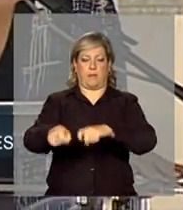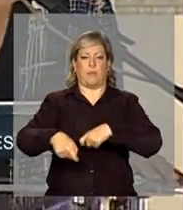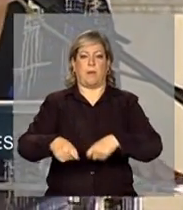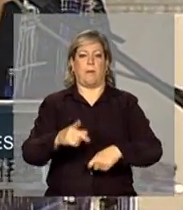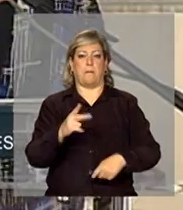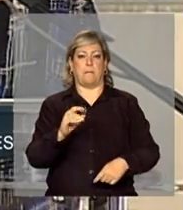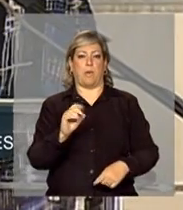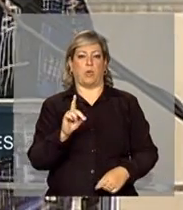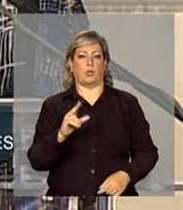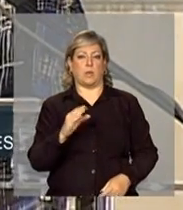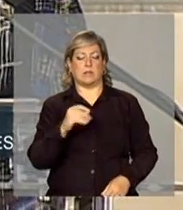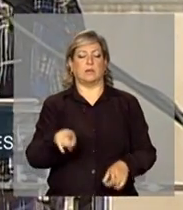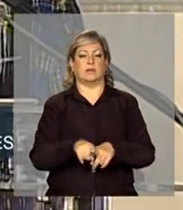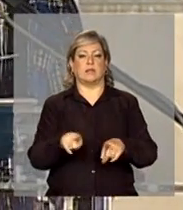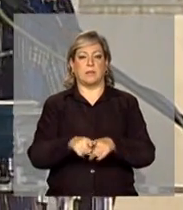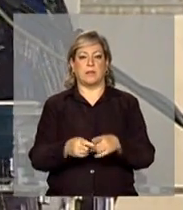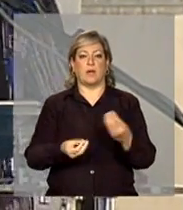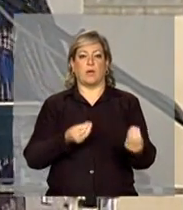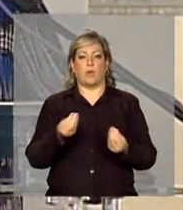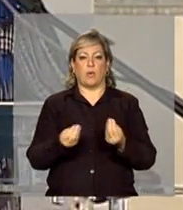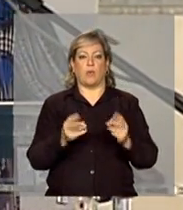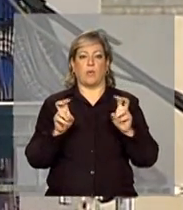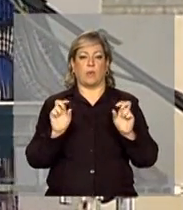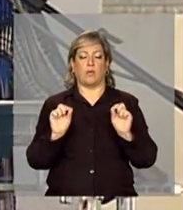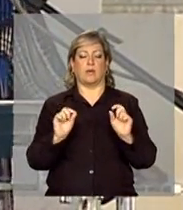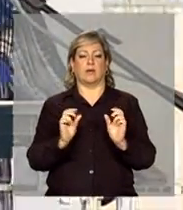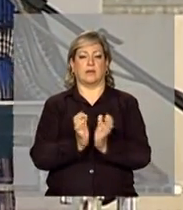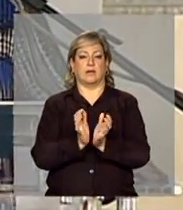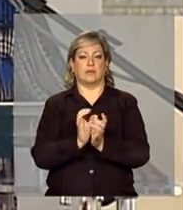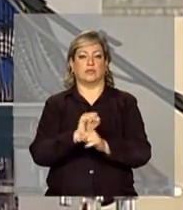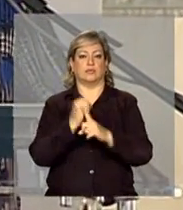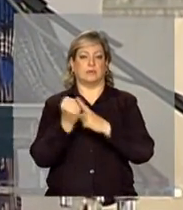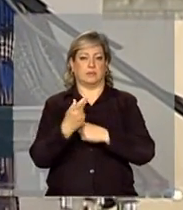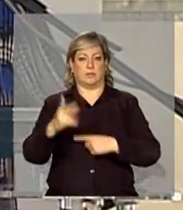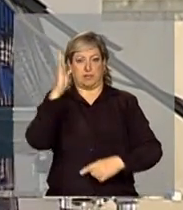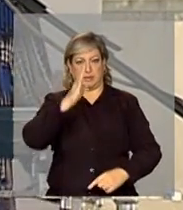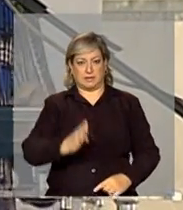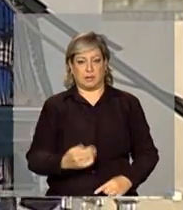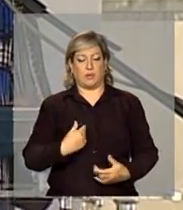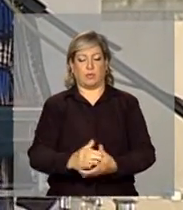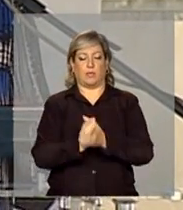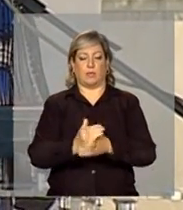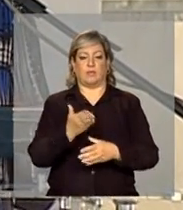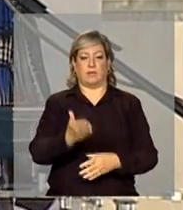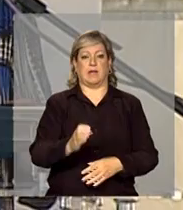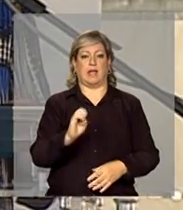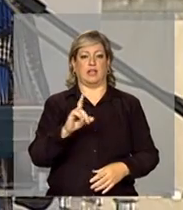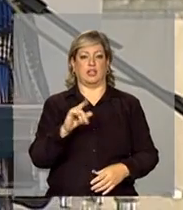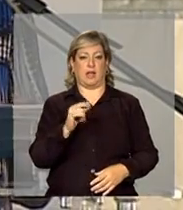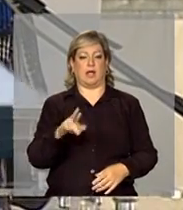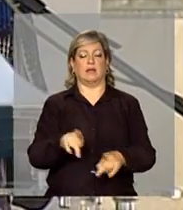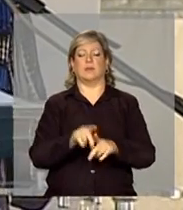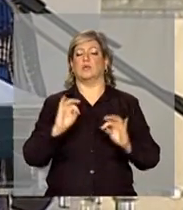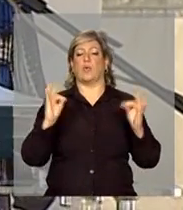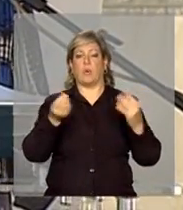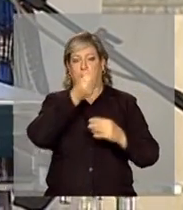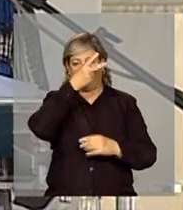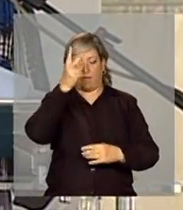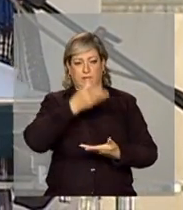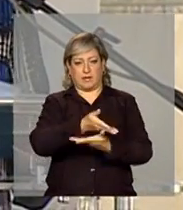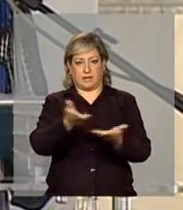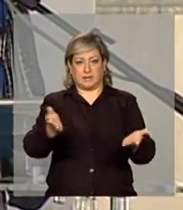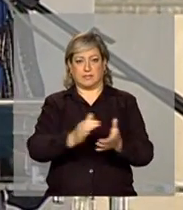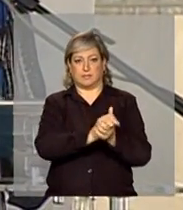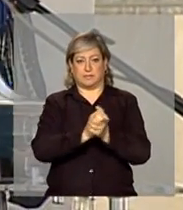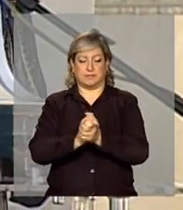quanto as condições sociais do Brasil. Eu cumprimento, então, o Edgar Bueno e todos os prefeitos. Queria saudar os ministros